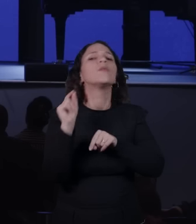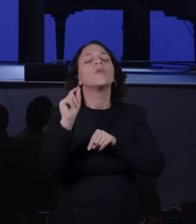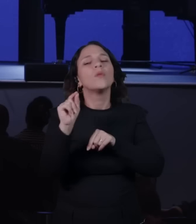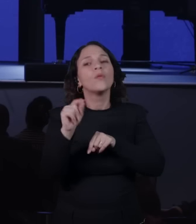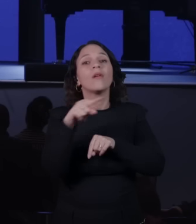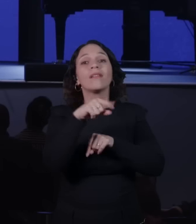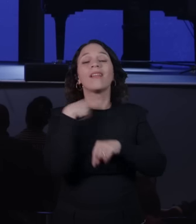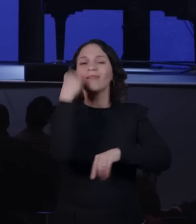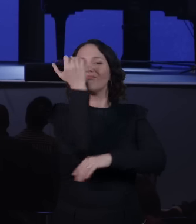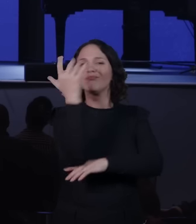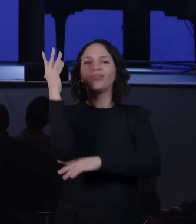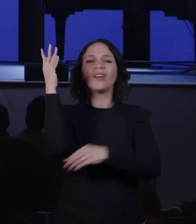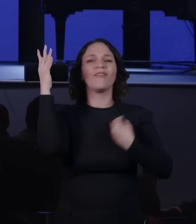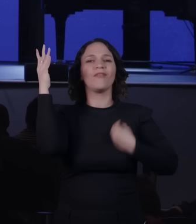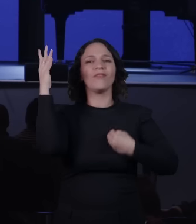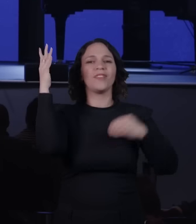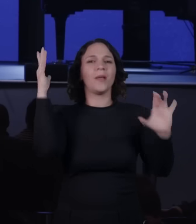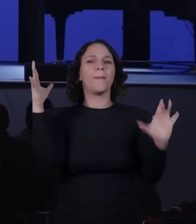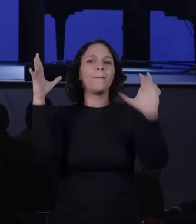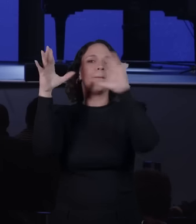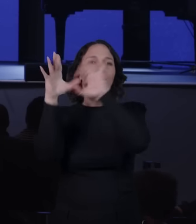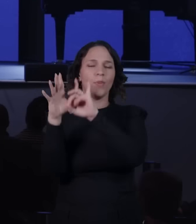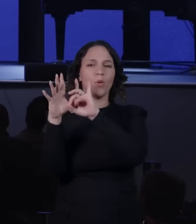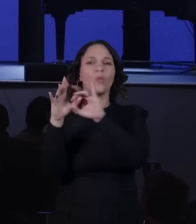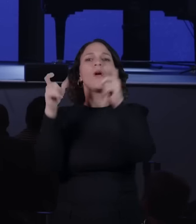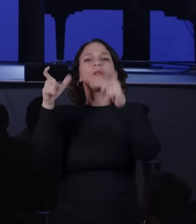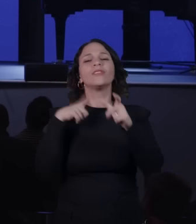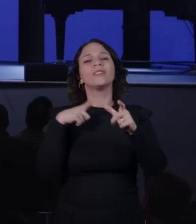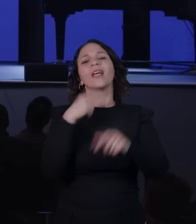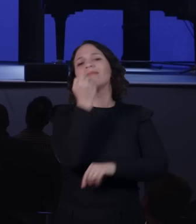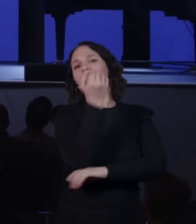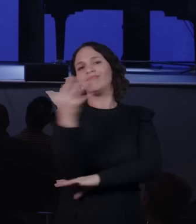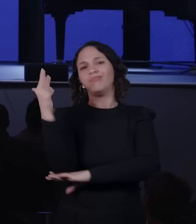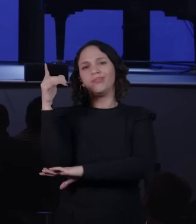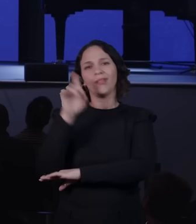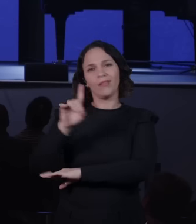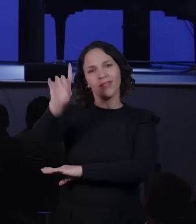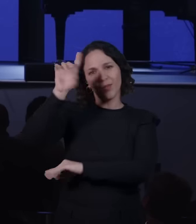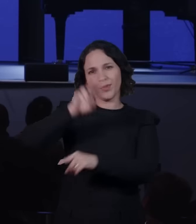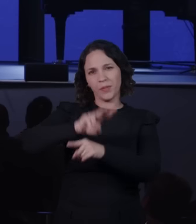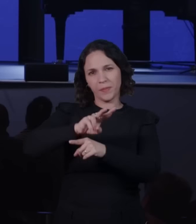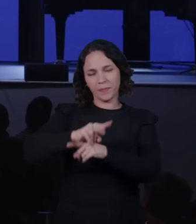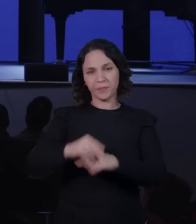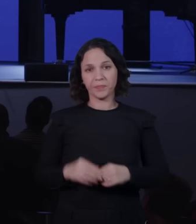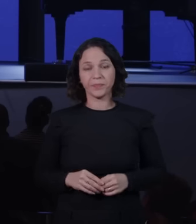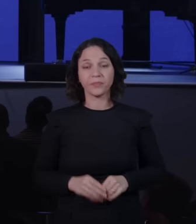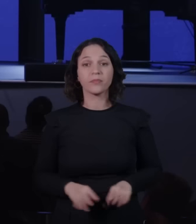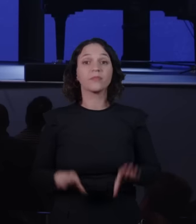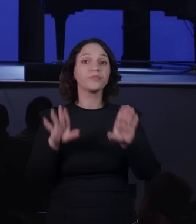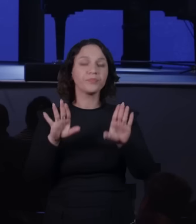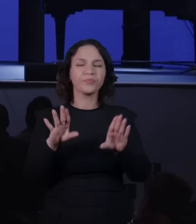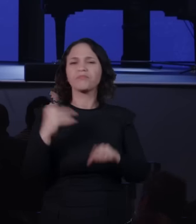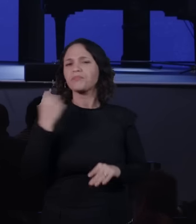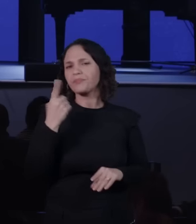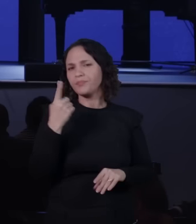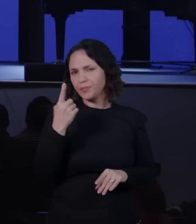da árvore da vida, que se encontra no paraíso de Deus. Bom, em primeiro lugar,